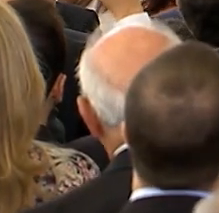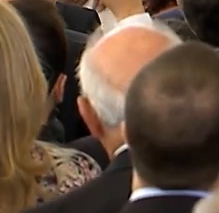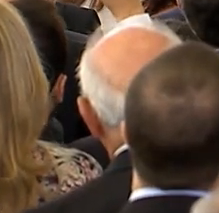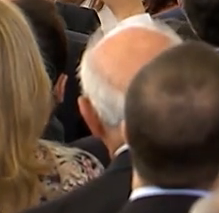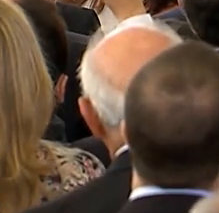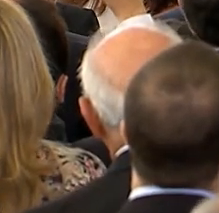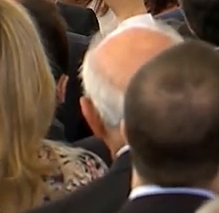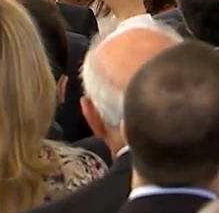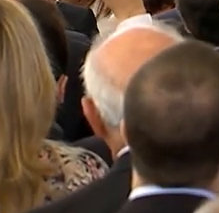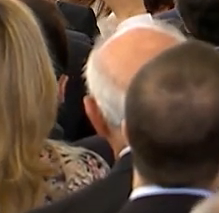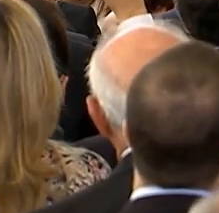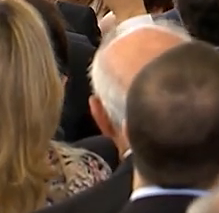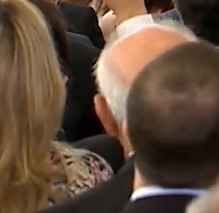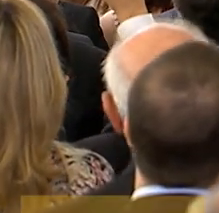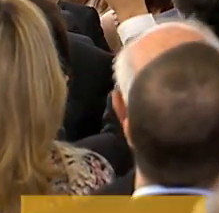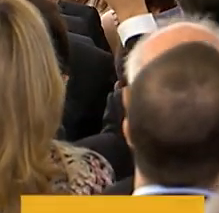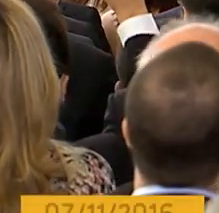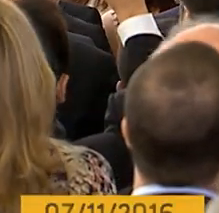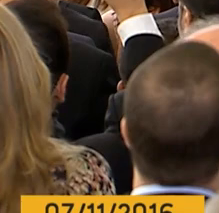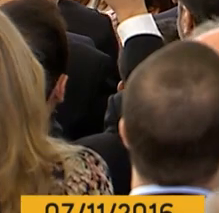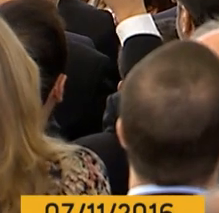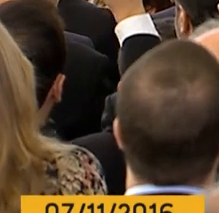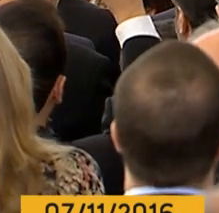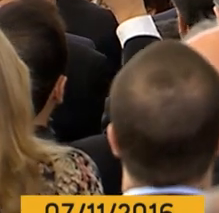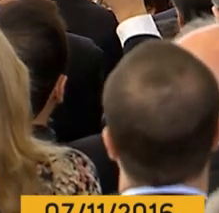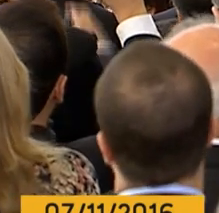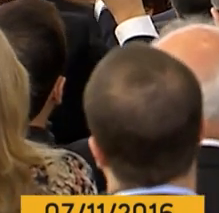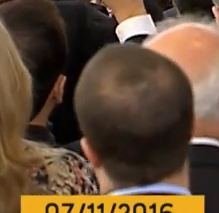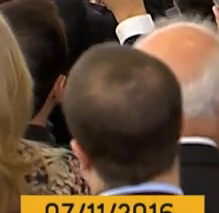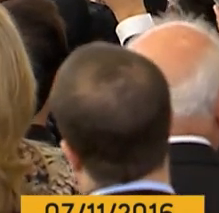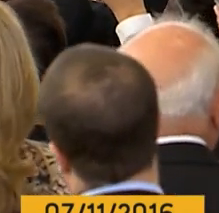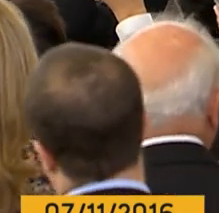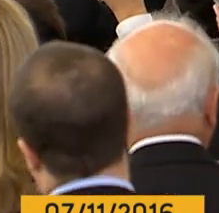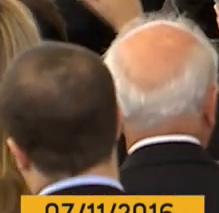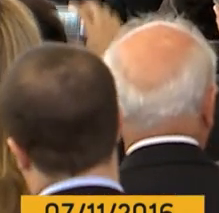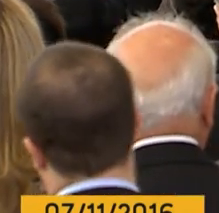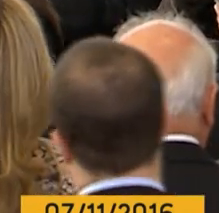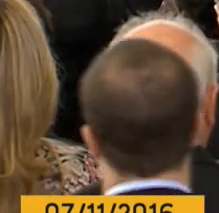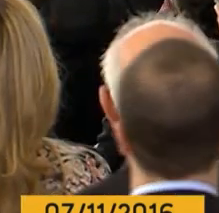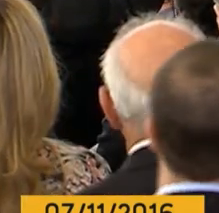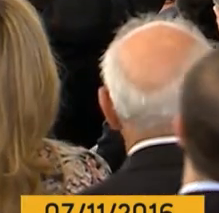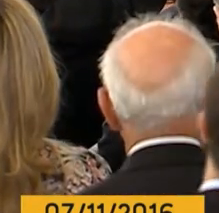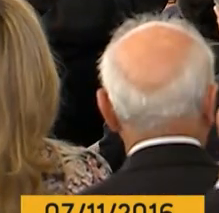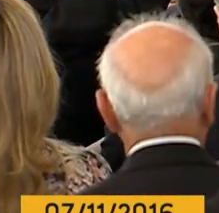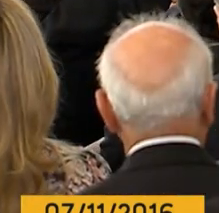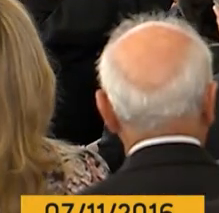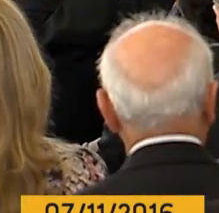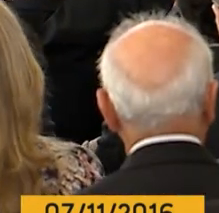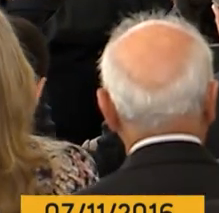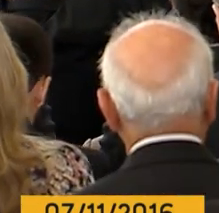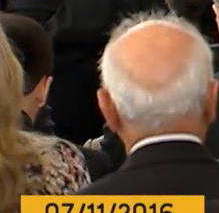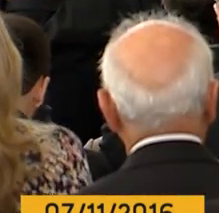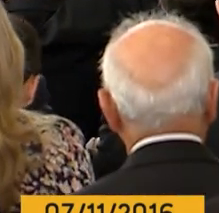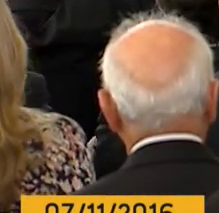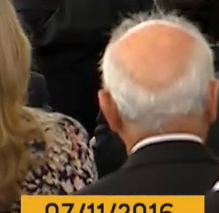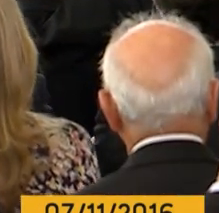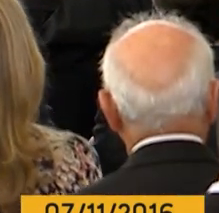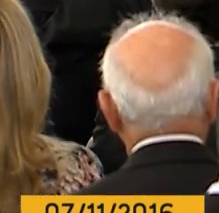acontece no Palácio do Planalto e o presidente Michel Temer participa da solenidade. Vamos acompanhar.